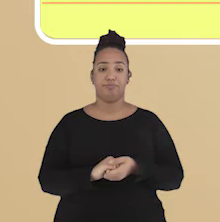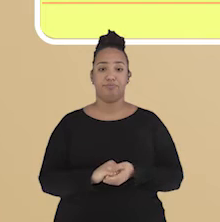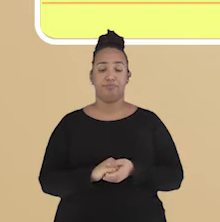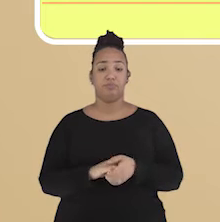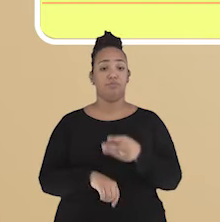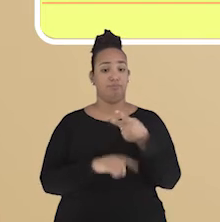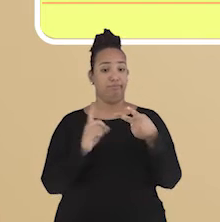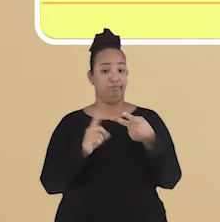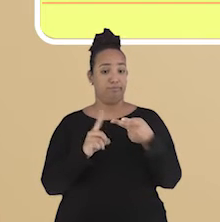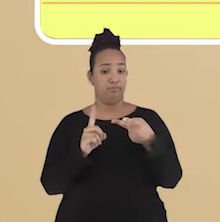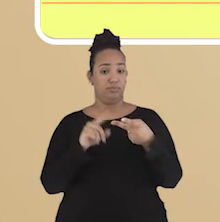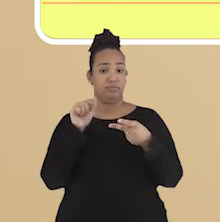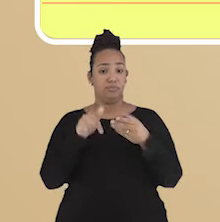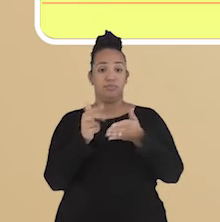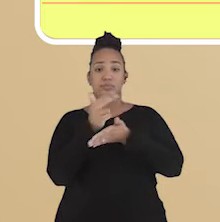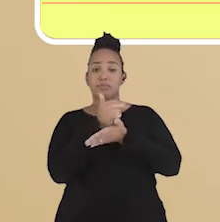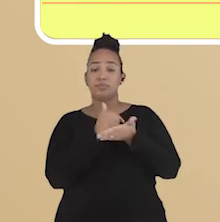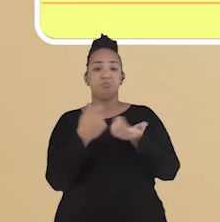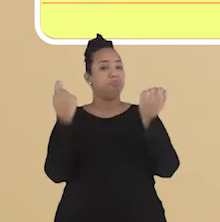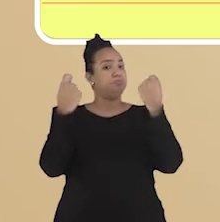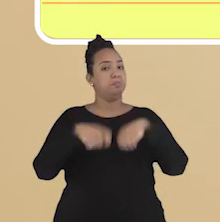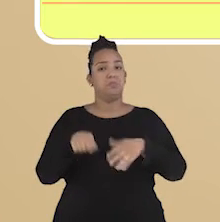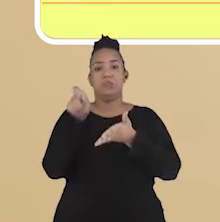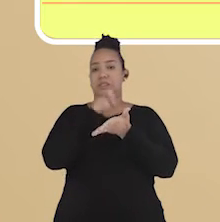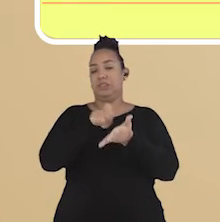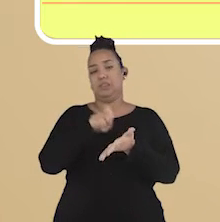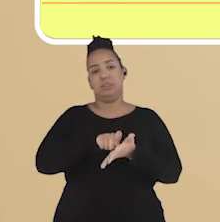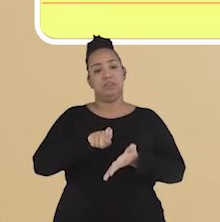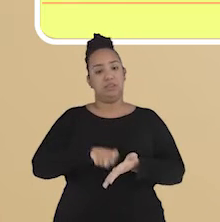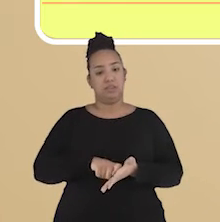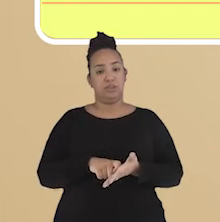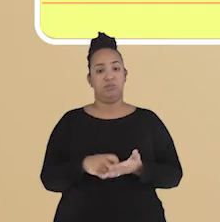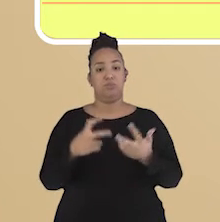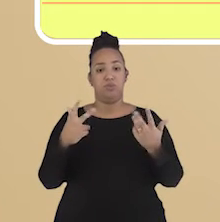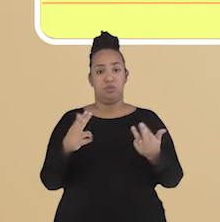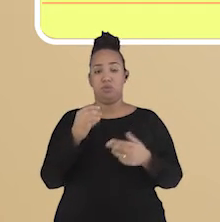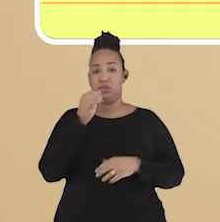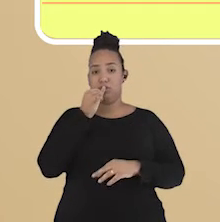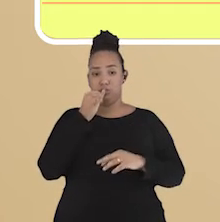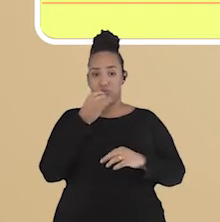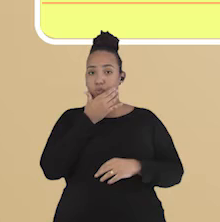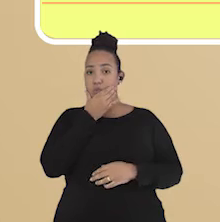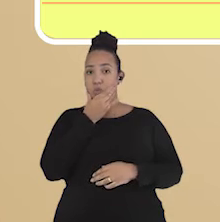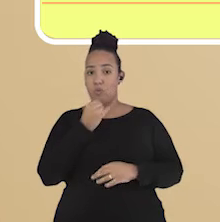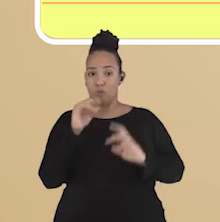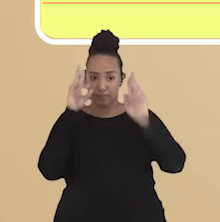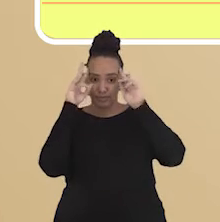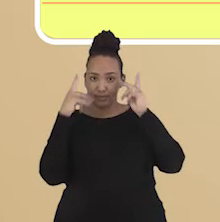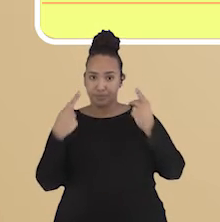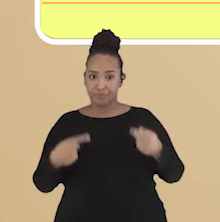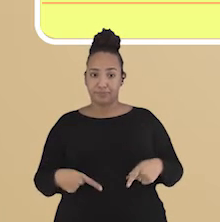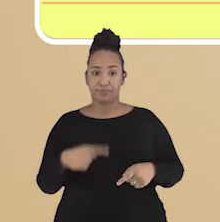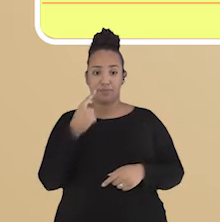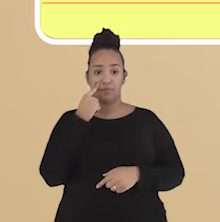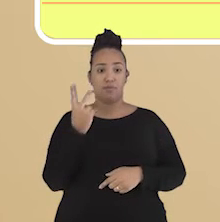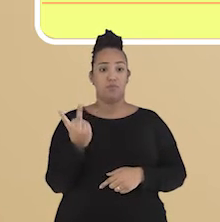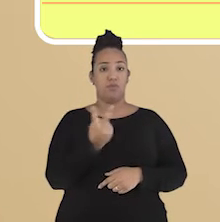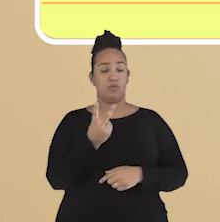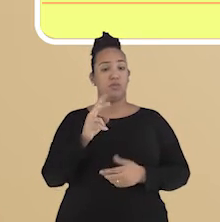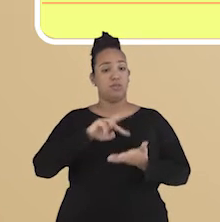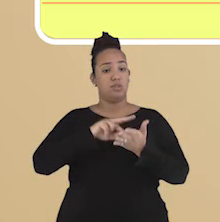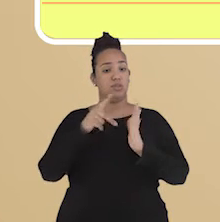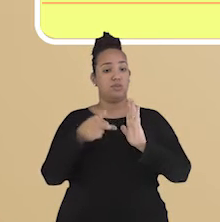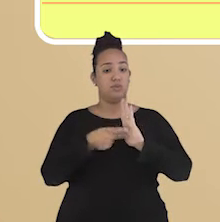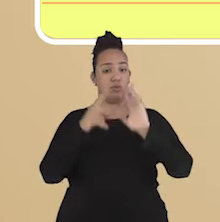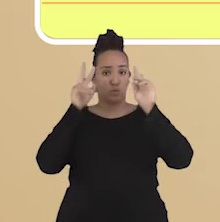esse desenho representa algo sem a necessidade de usar escrita para isso, que é a figura do homem. As duas imagens simbolizam